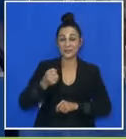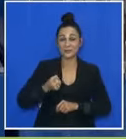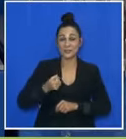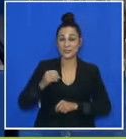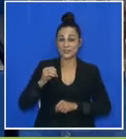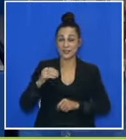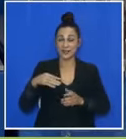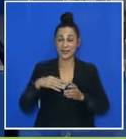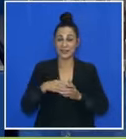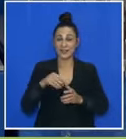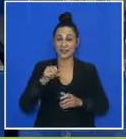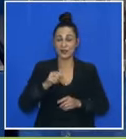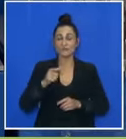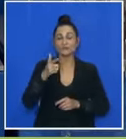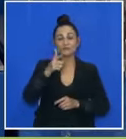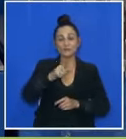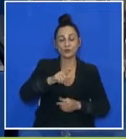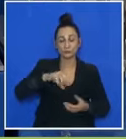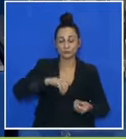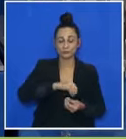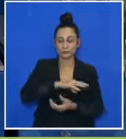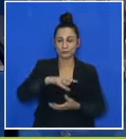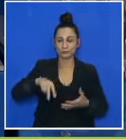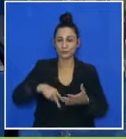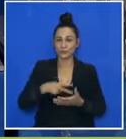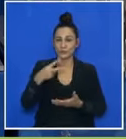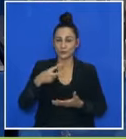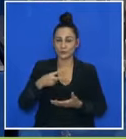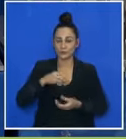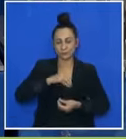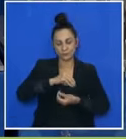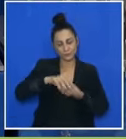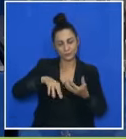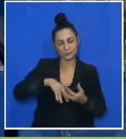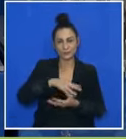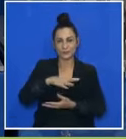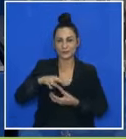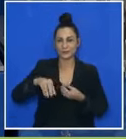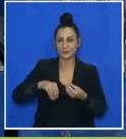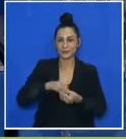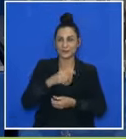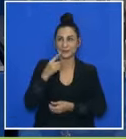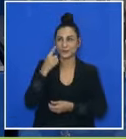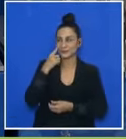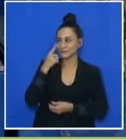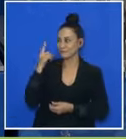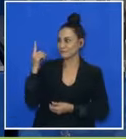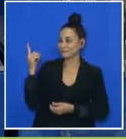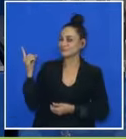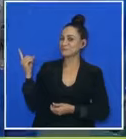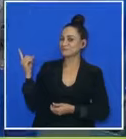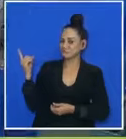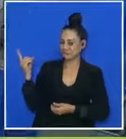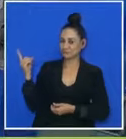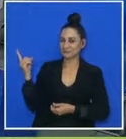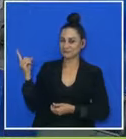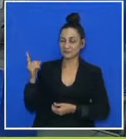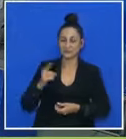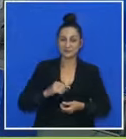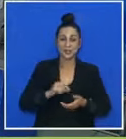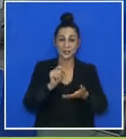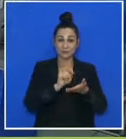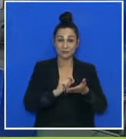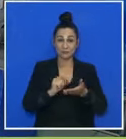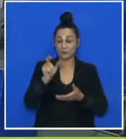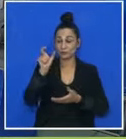numeradas de 0 a 9, novamente dentro do nosso segundo globo, girando e sendo embaralhadas, e já temos a bola.